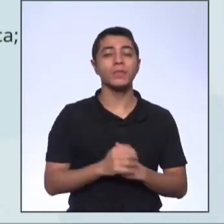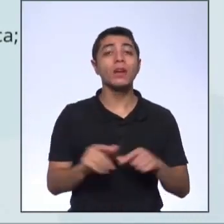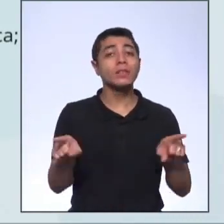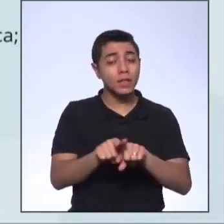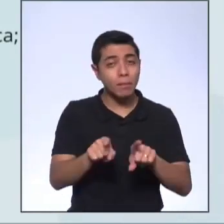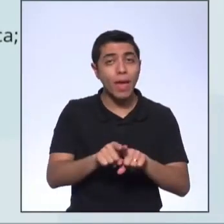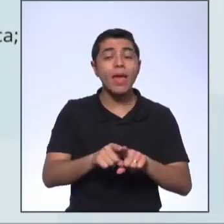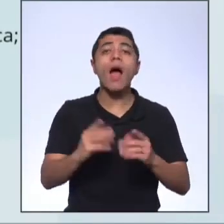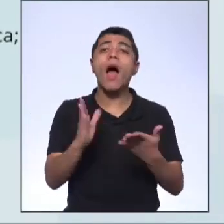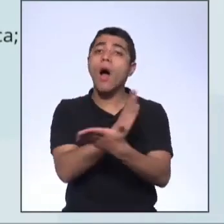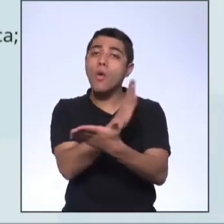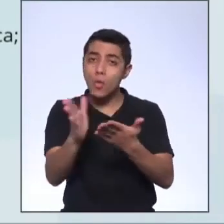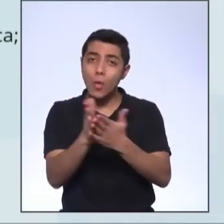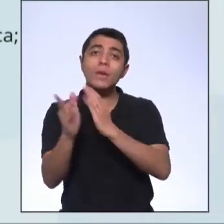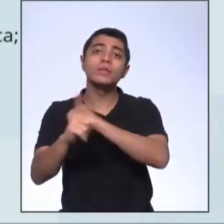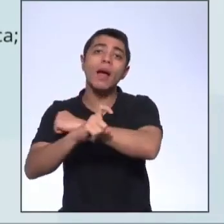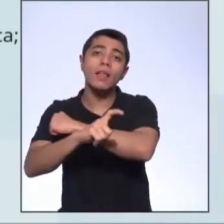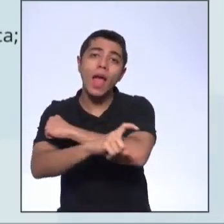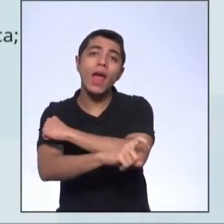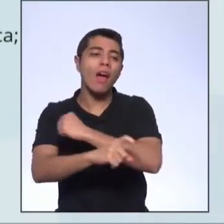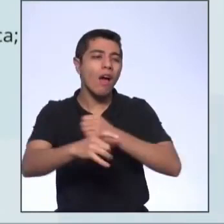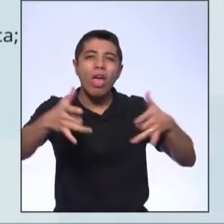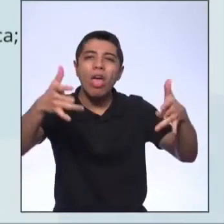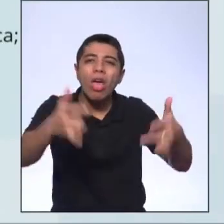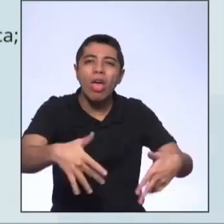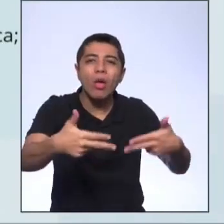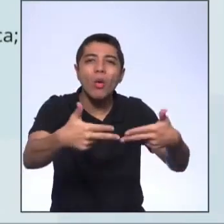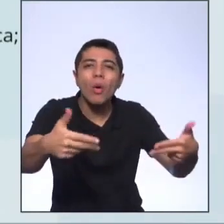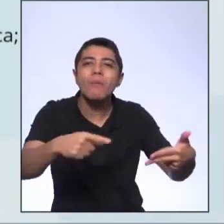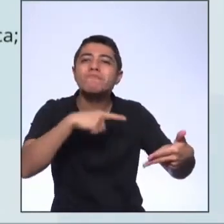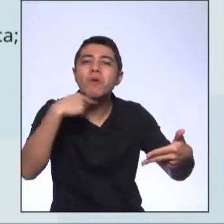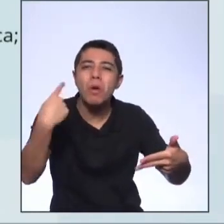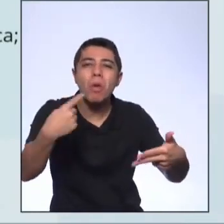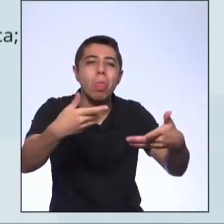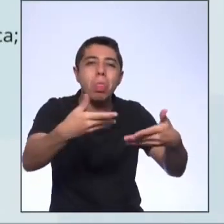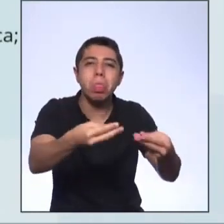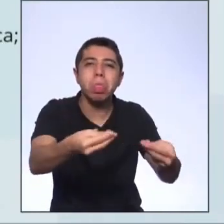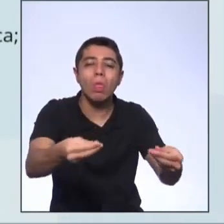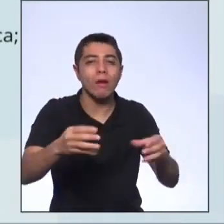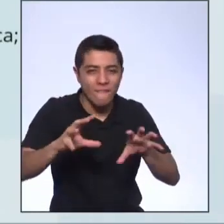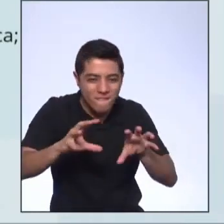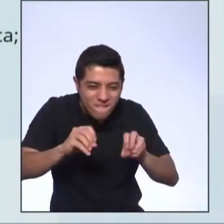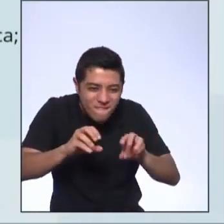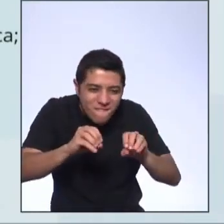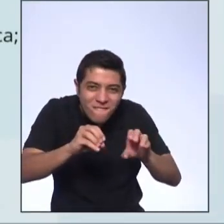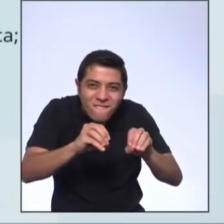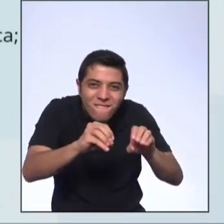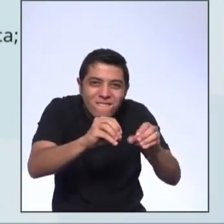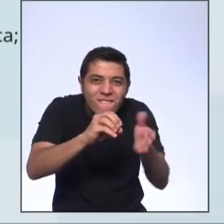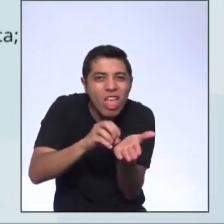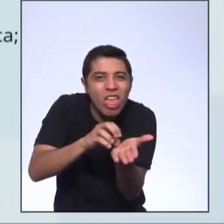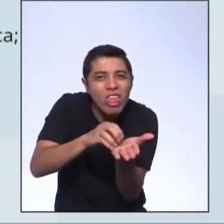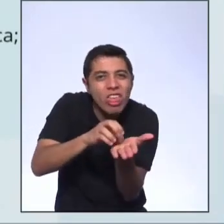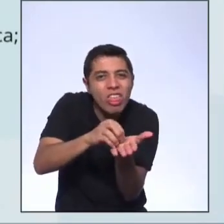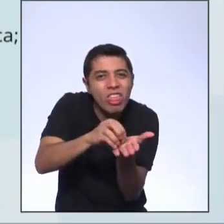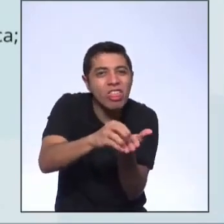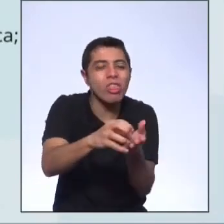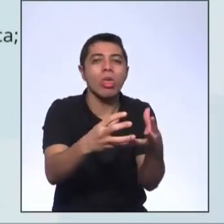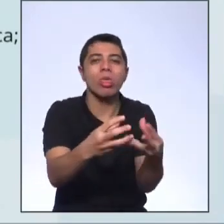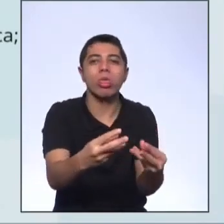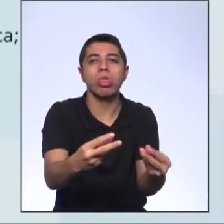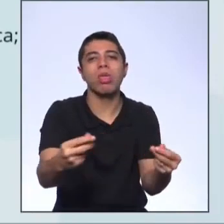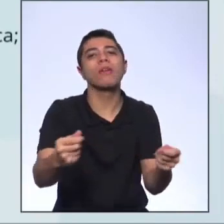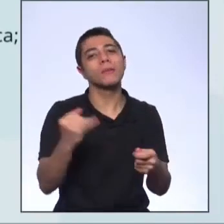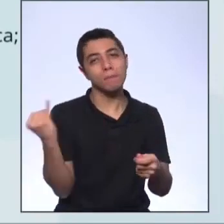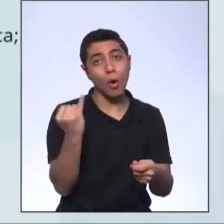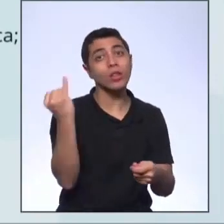delas. Essas relações aí têm bactérias que vivem dentro dos tubos digestórios dos ruminantes e sem elas eles